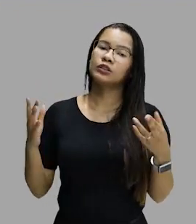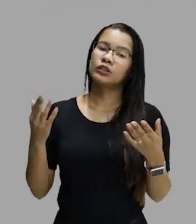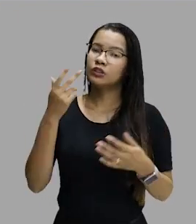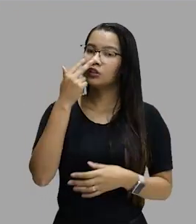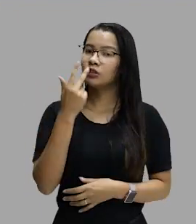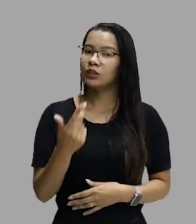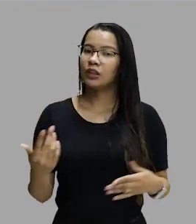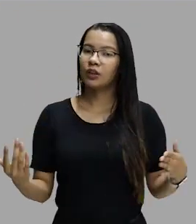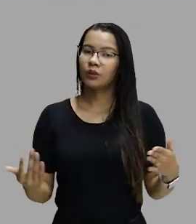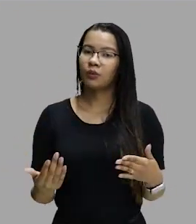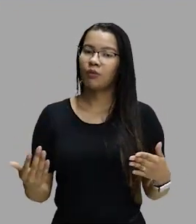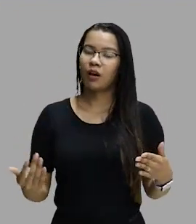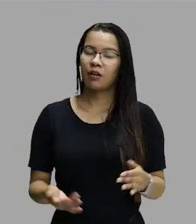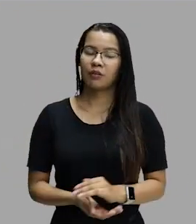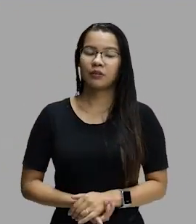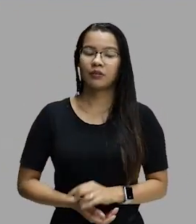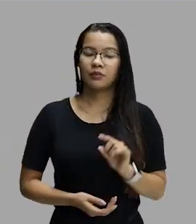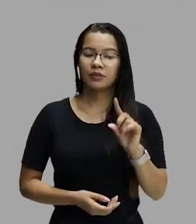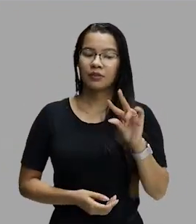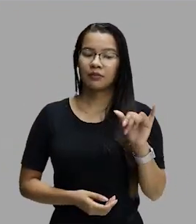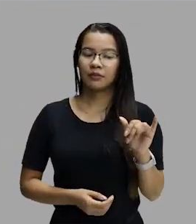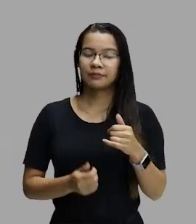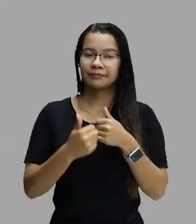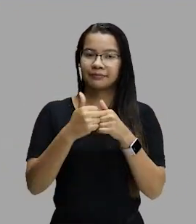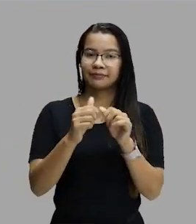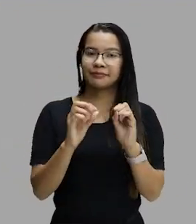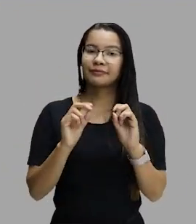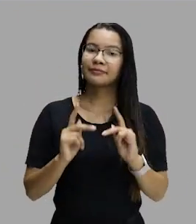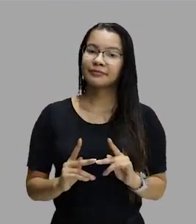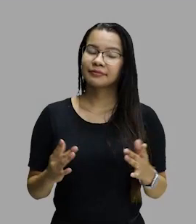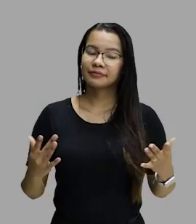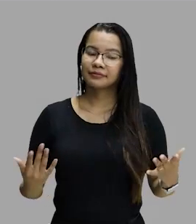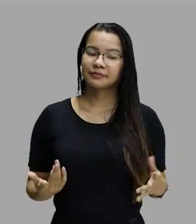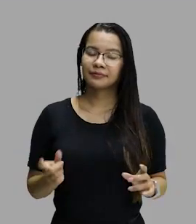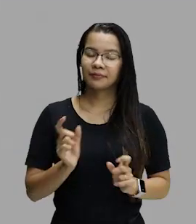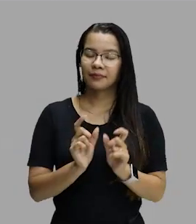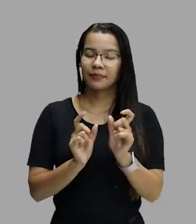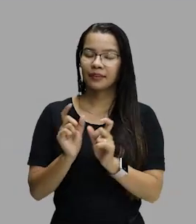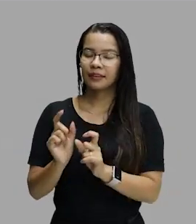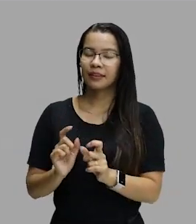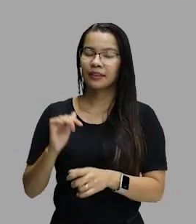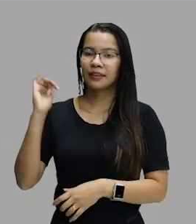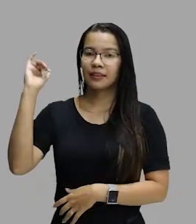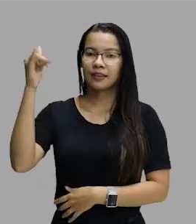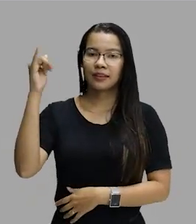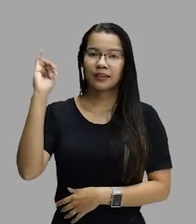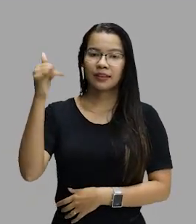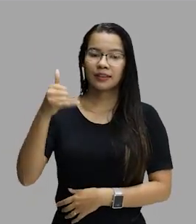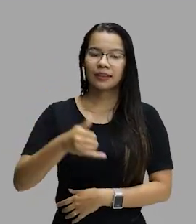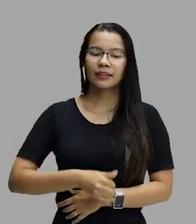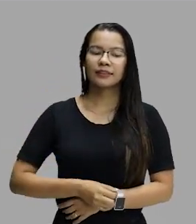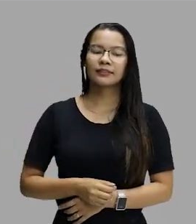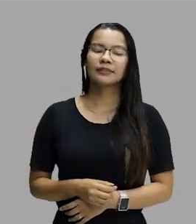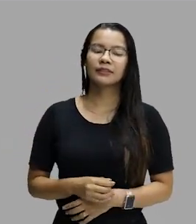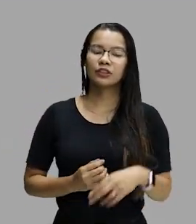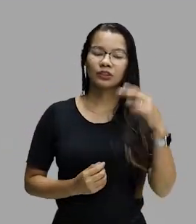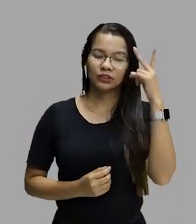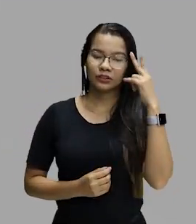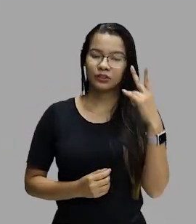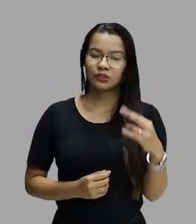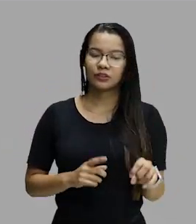está acontecendo isso, assim, assim, assim, você vai acompanhando, tá bom? Então, esses elementos da narrativa aqui, ó, enredo, tempo,